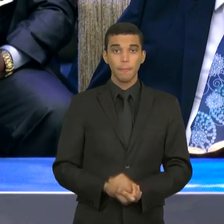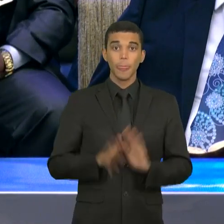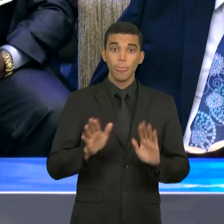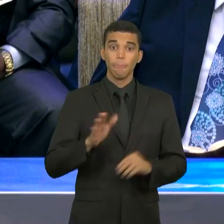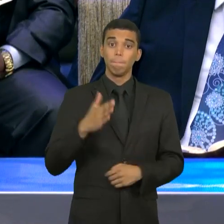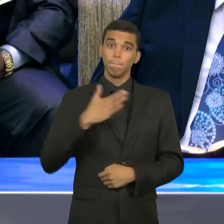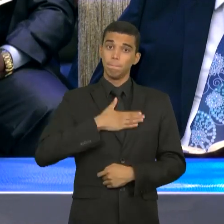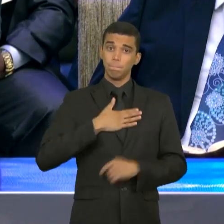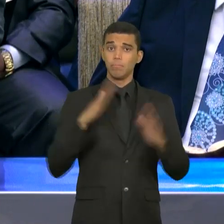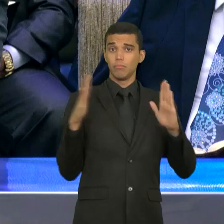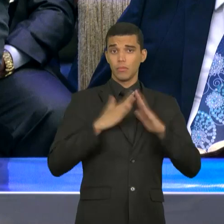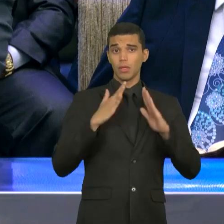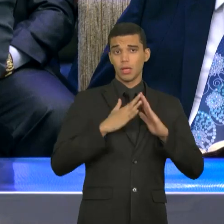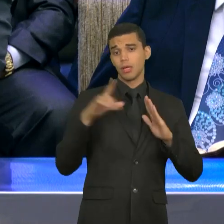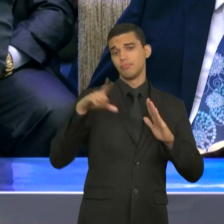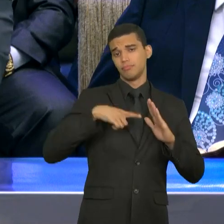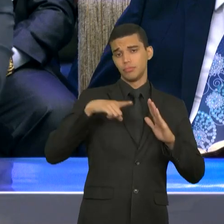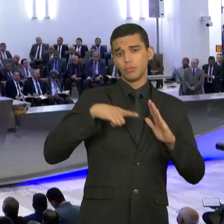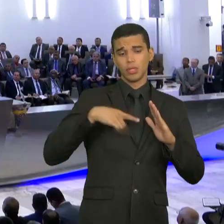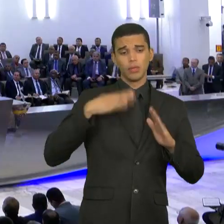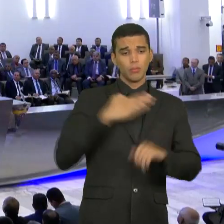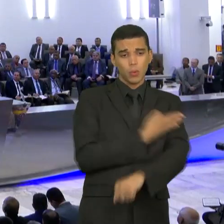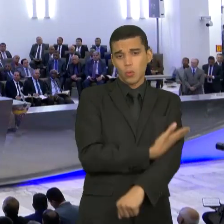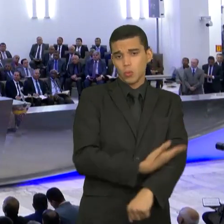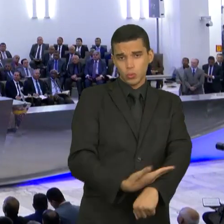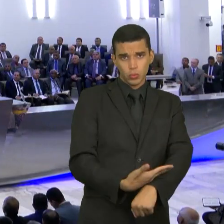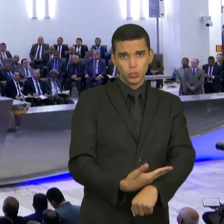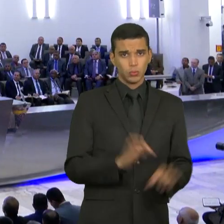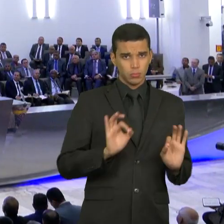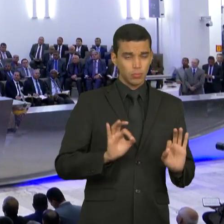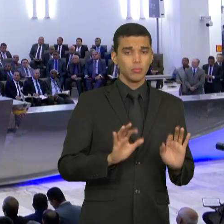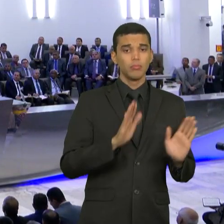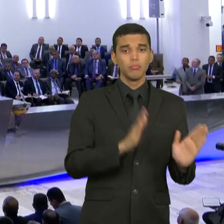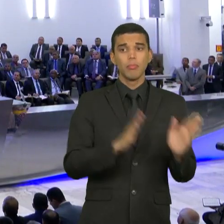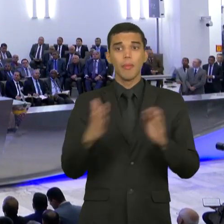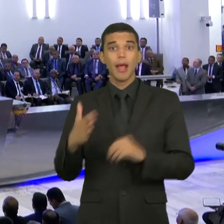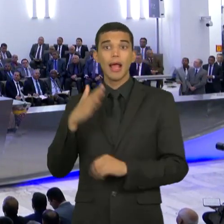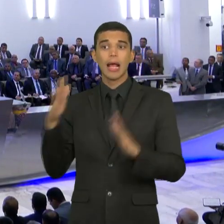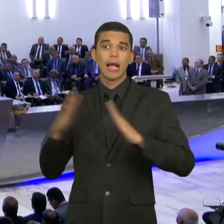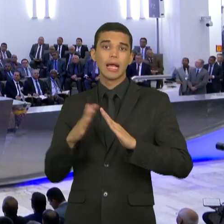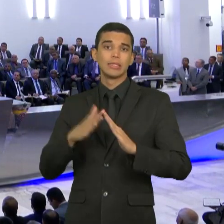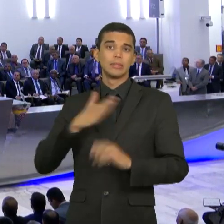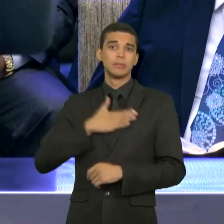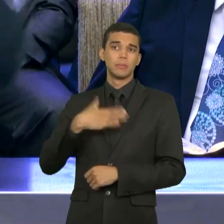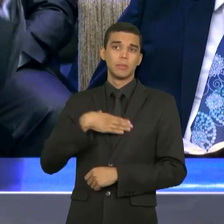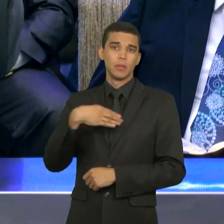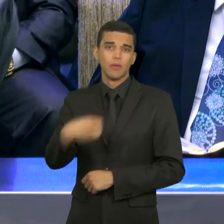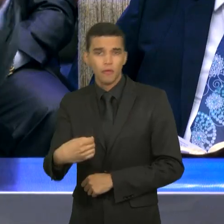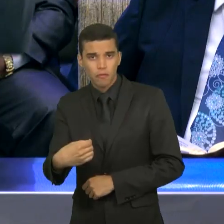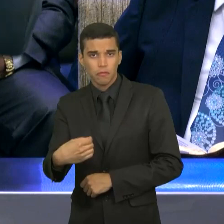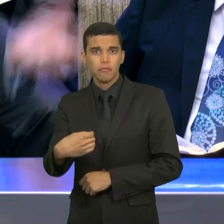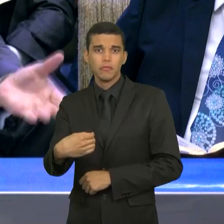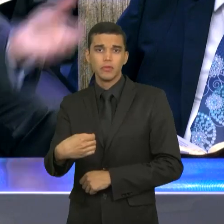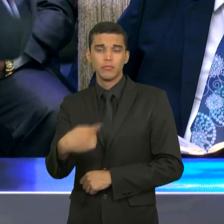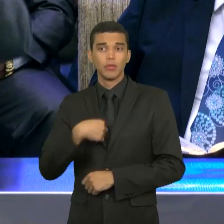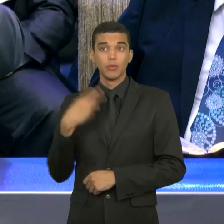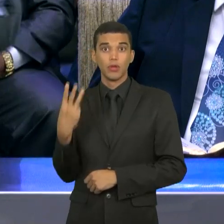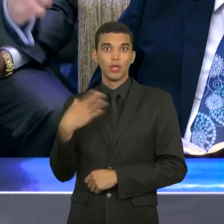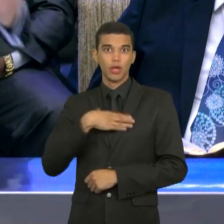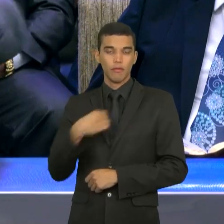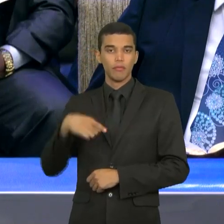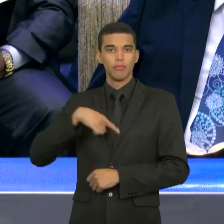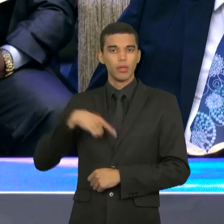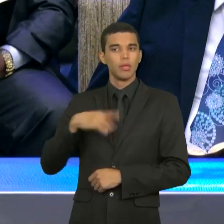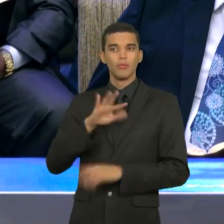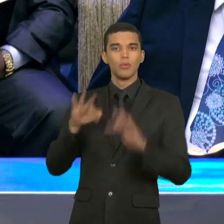dos meus filhos Eles não herdaram todos os costumes da minha casa porque uma casa nova é uma família nova uma constituição familiar nova que